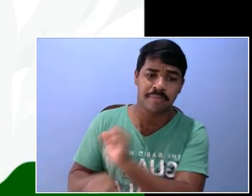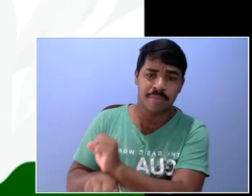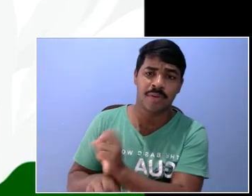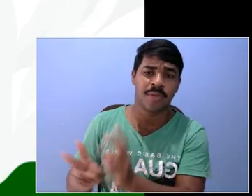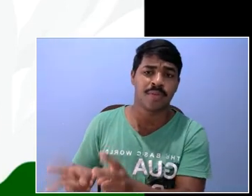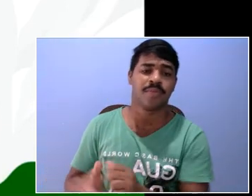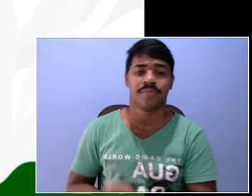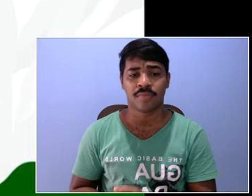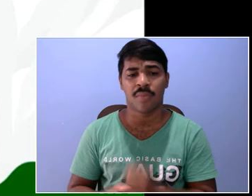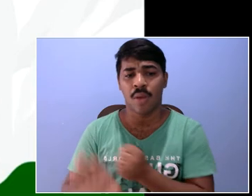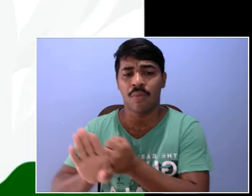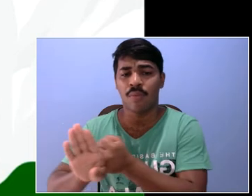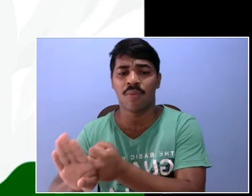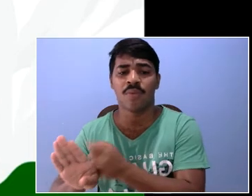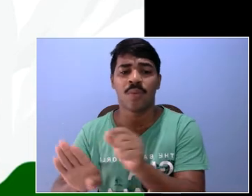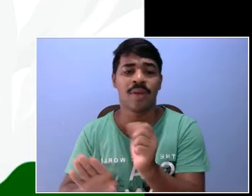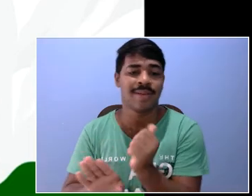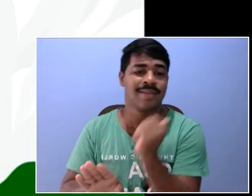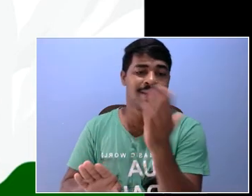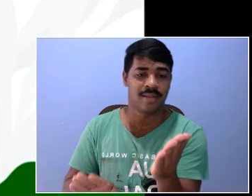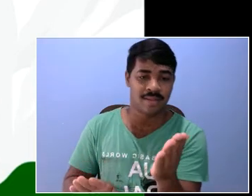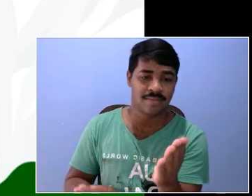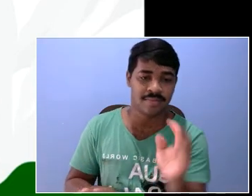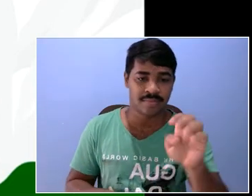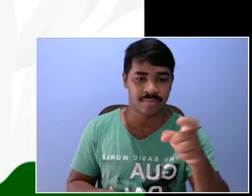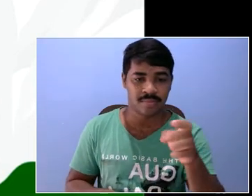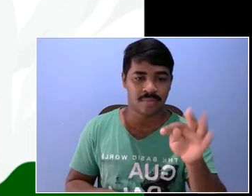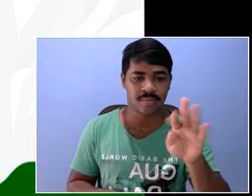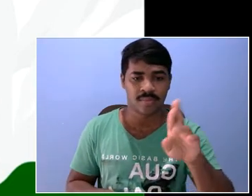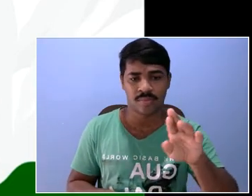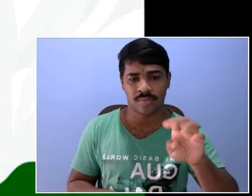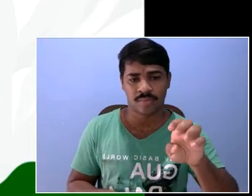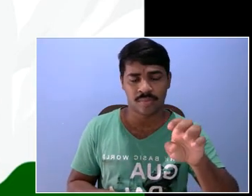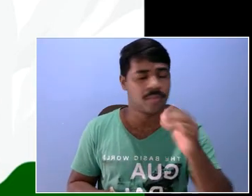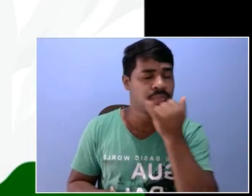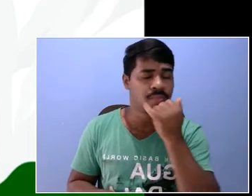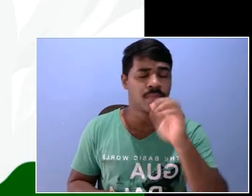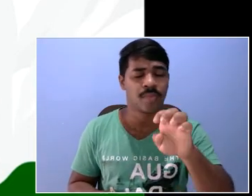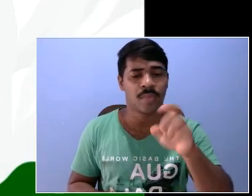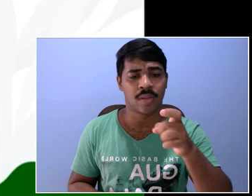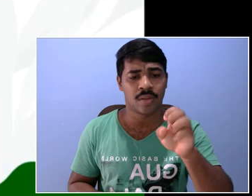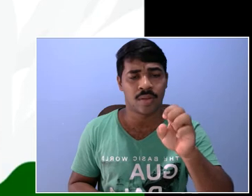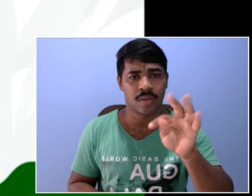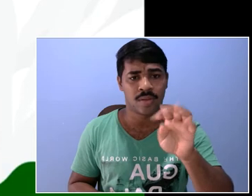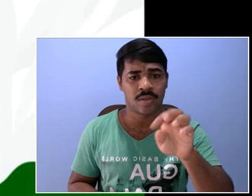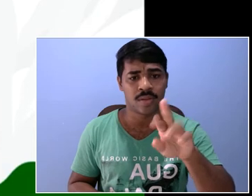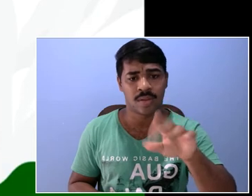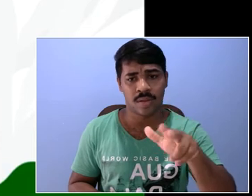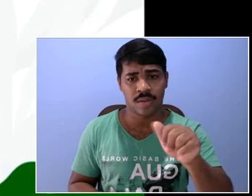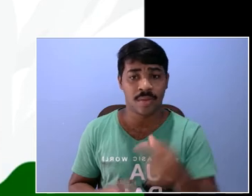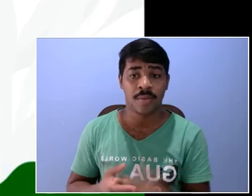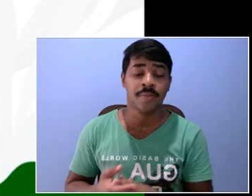externas, tá? Forças externas. Por que forças externas? Nós temos ali, quando o corpo está parado, tem